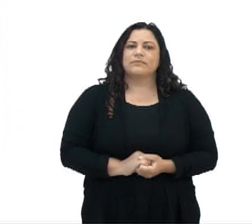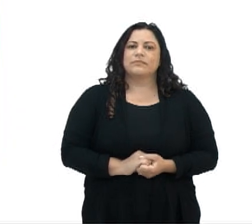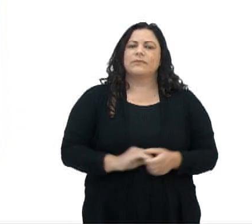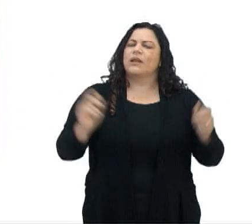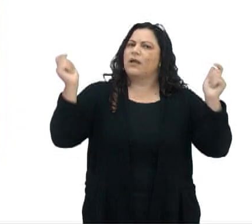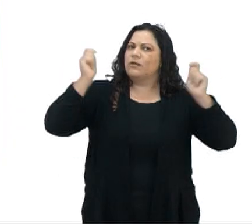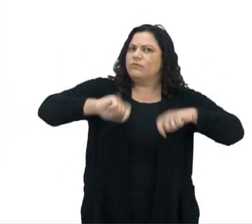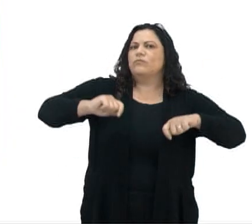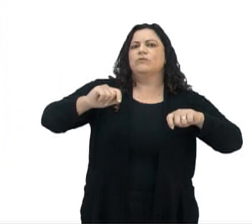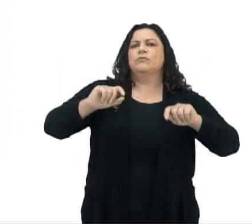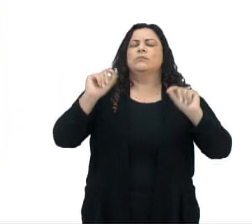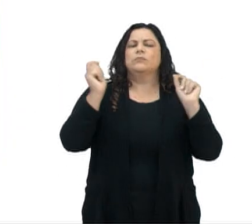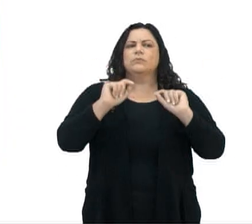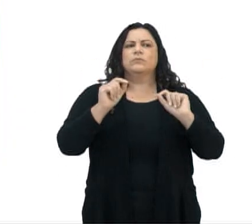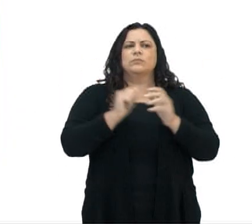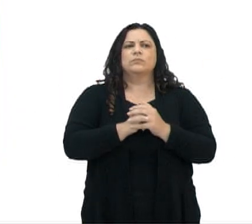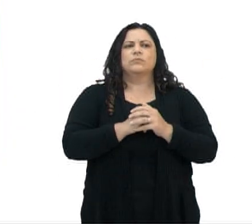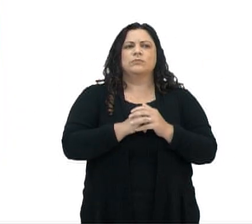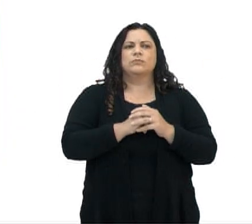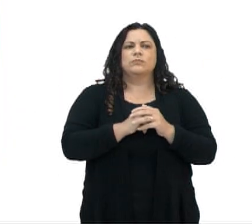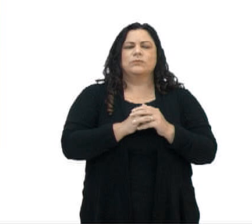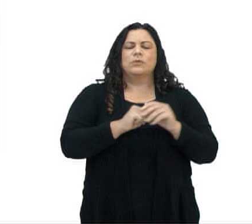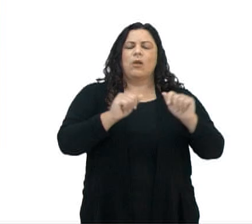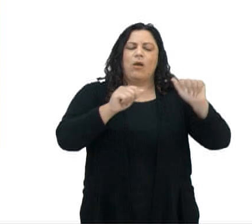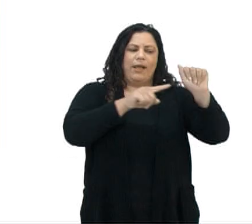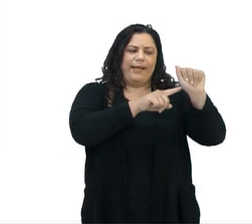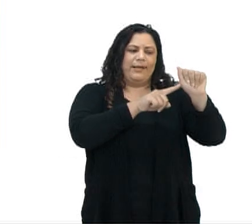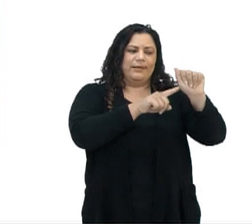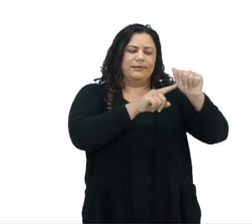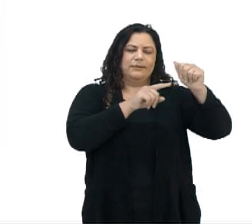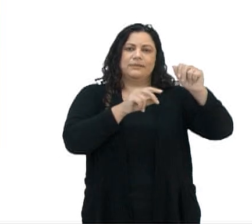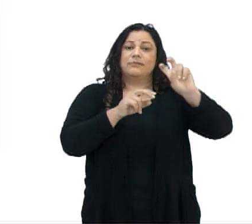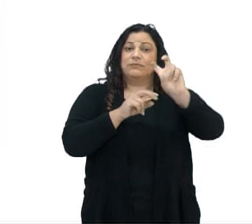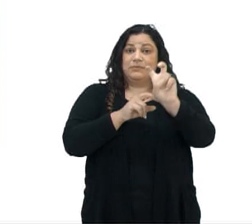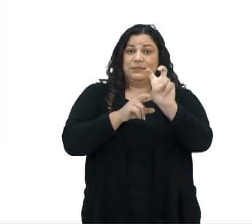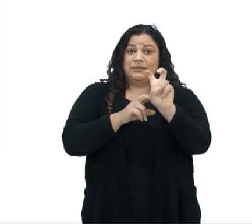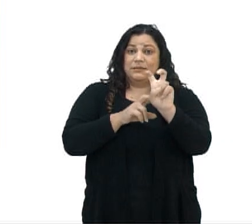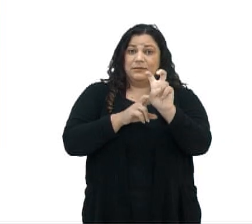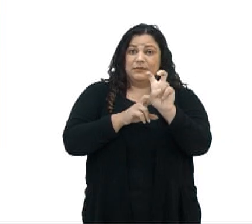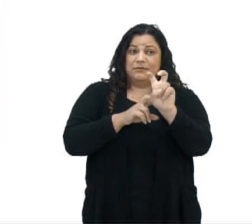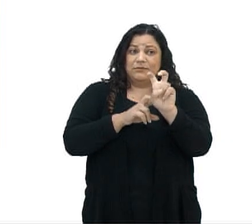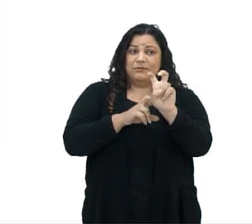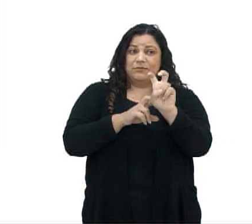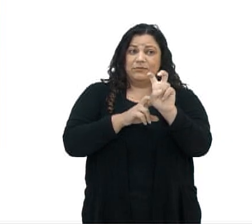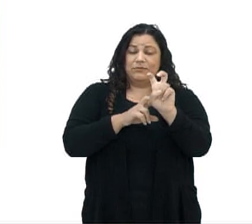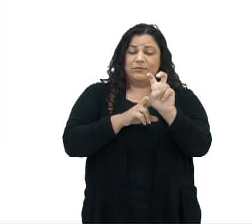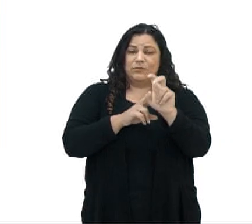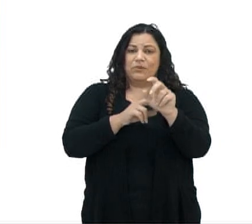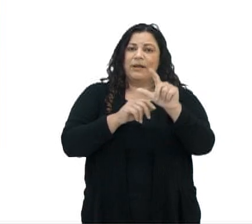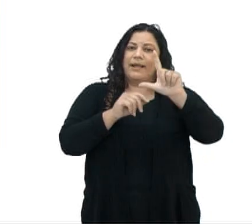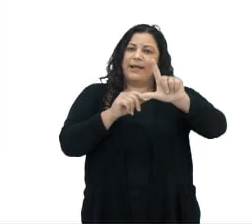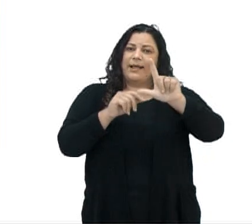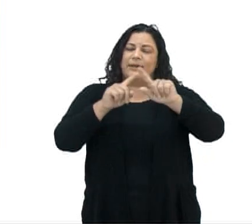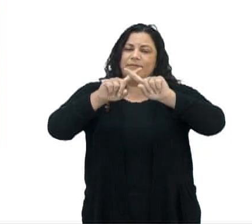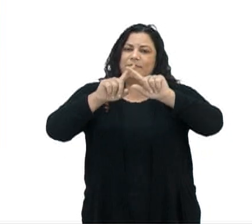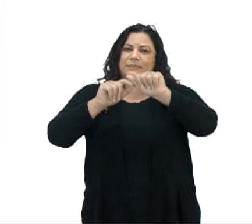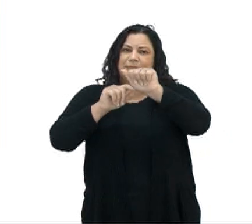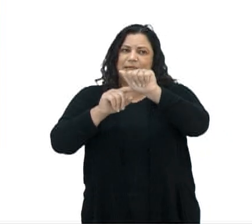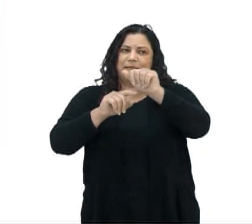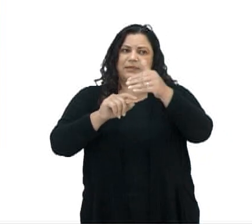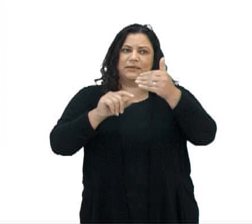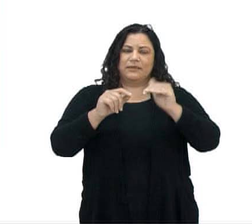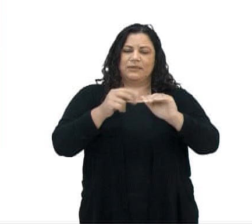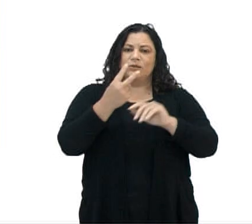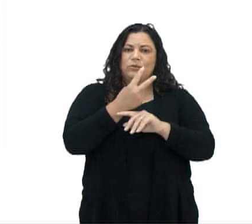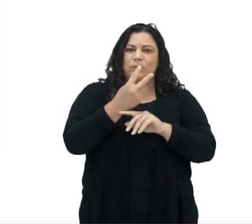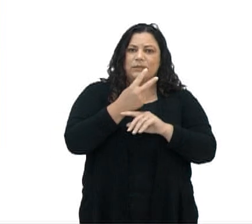generalizar a área, pegamos lá a área do pentágono, que é 5 vezes a área do triângulo. A área do hexágono é 6